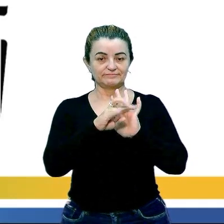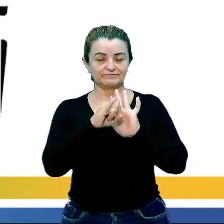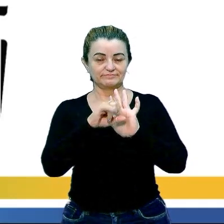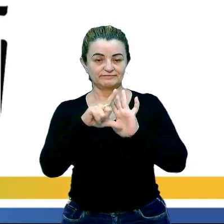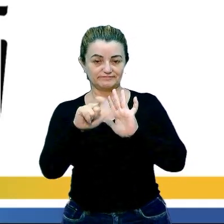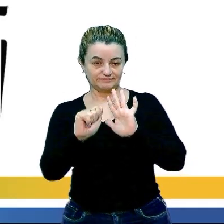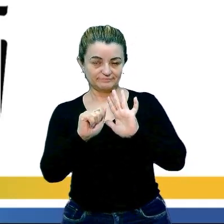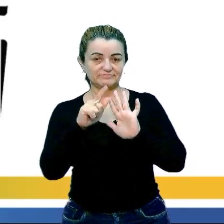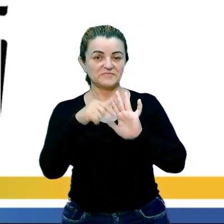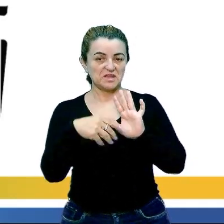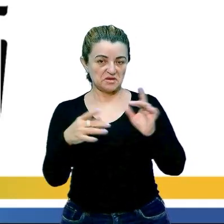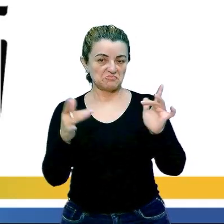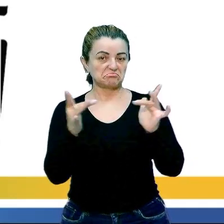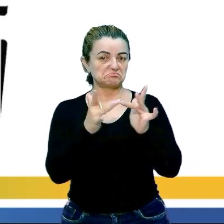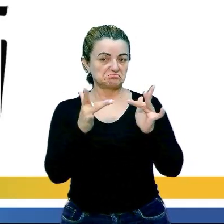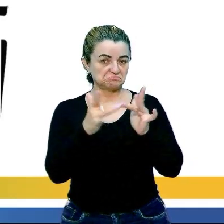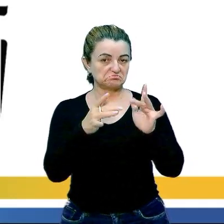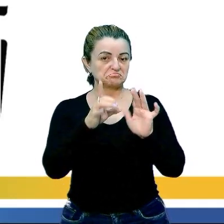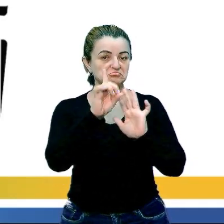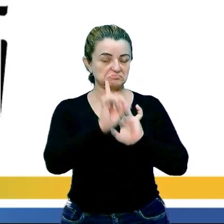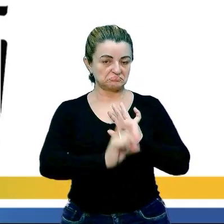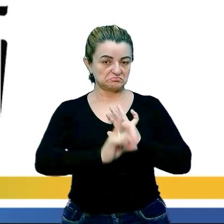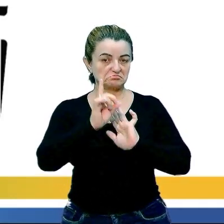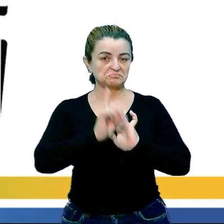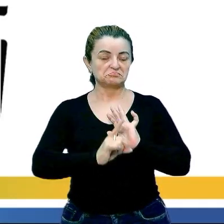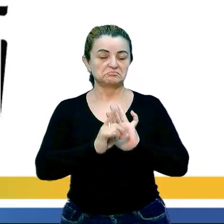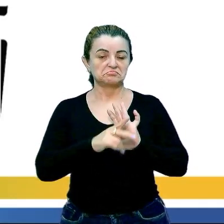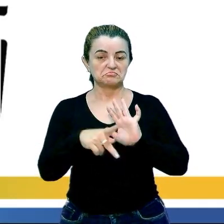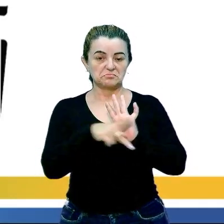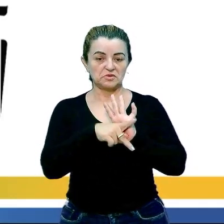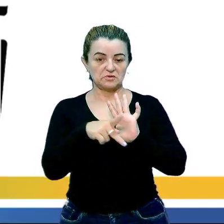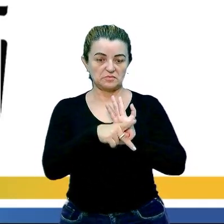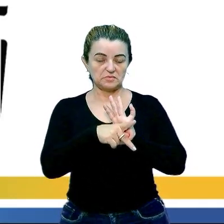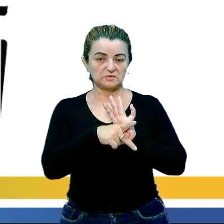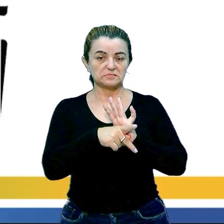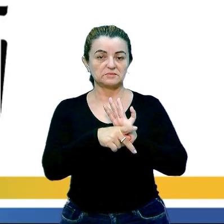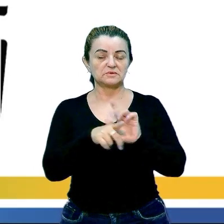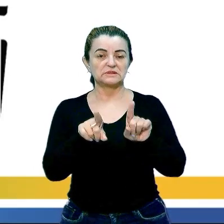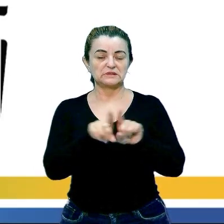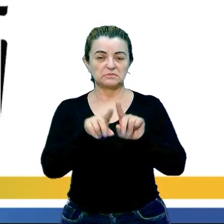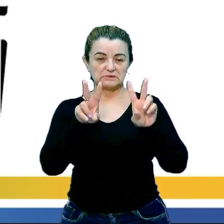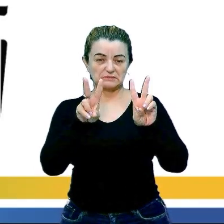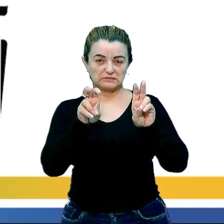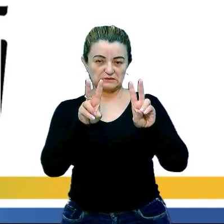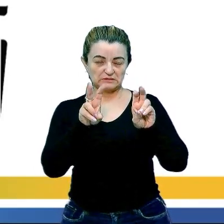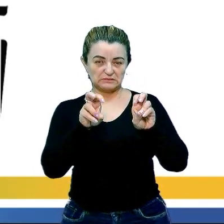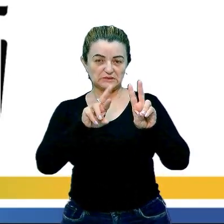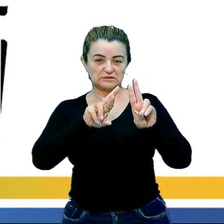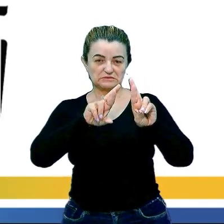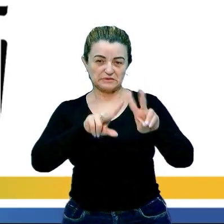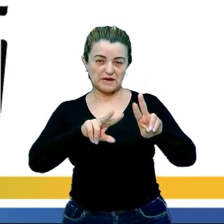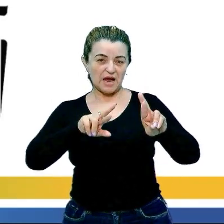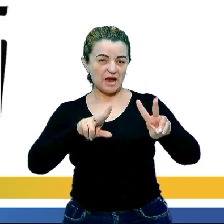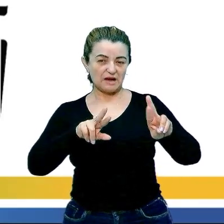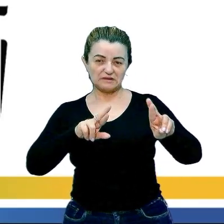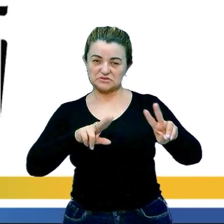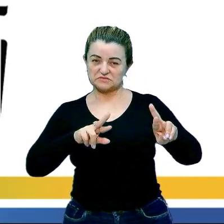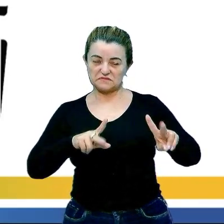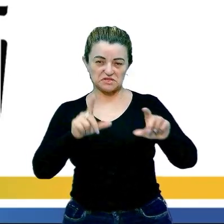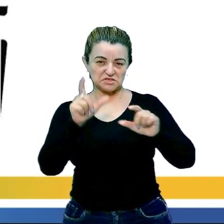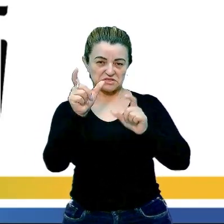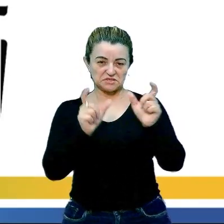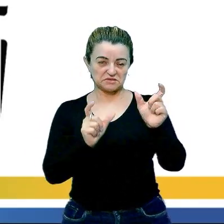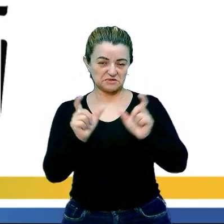no direito romano. Né? Alguns termos também do direito, como habeas datas, habeas